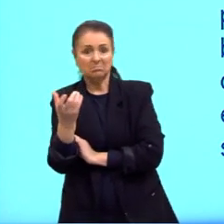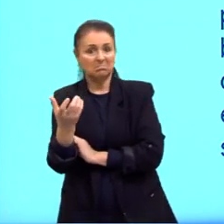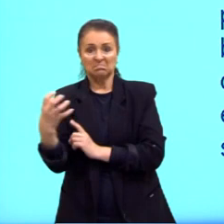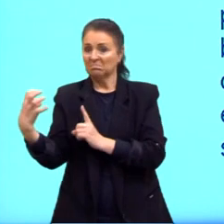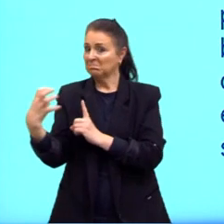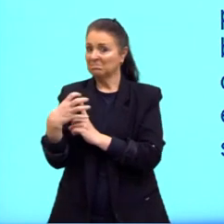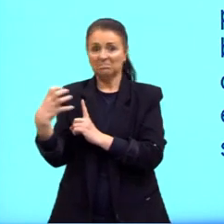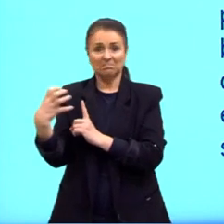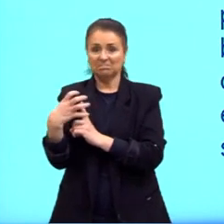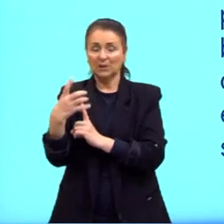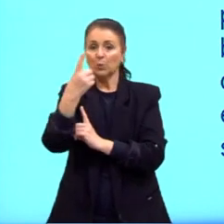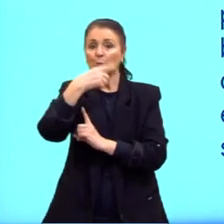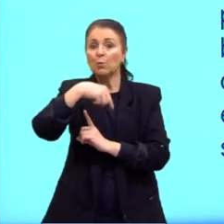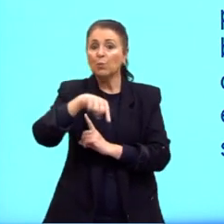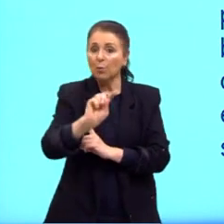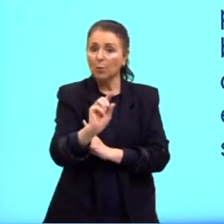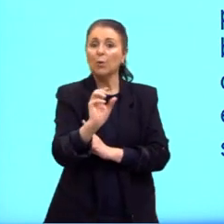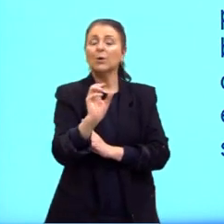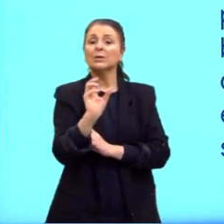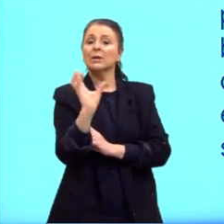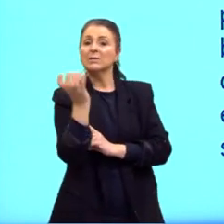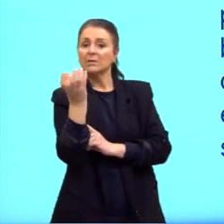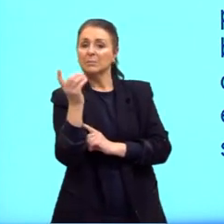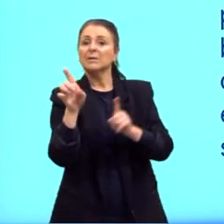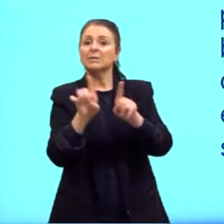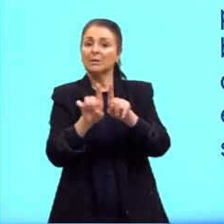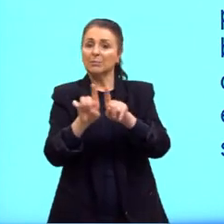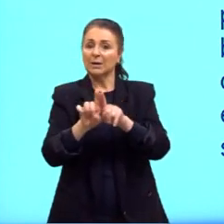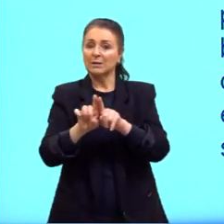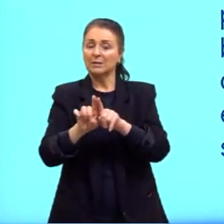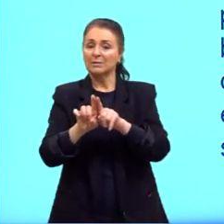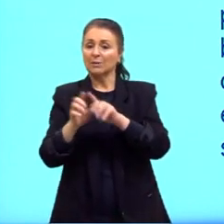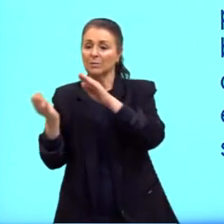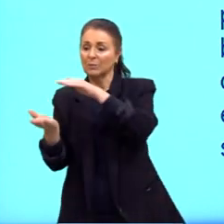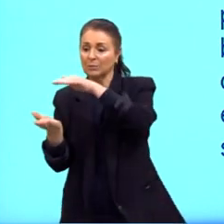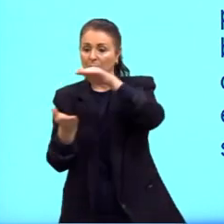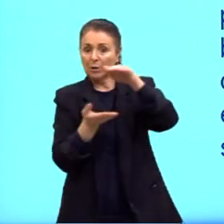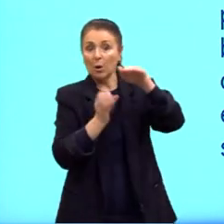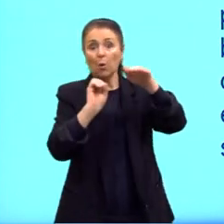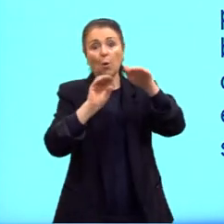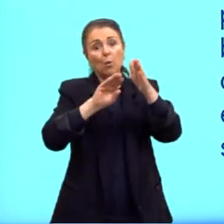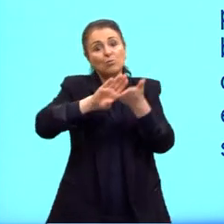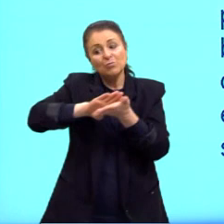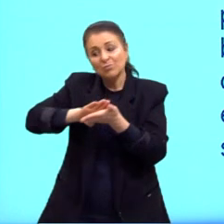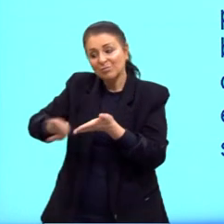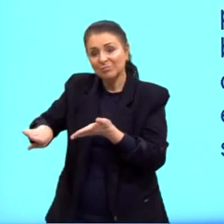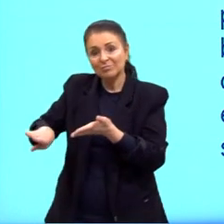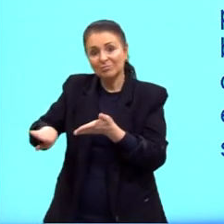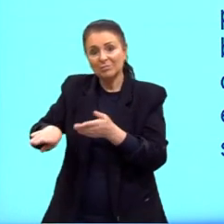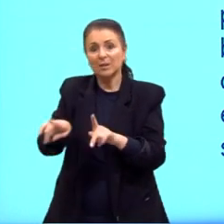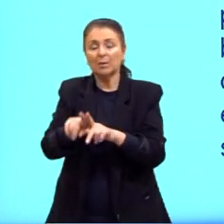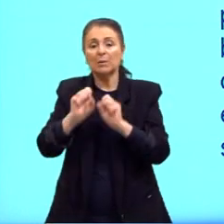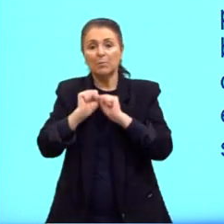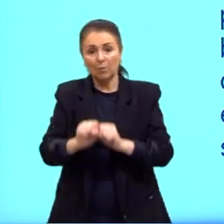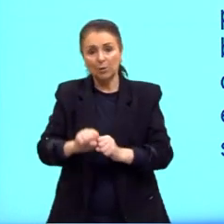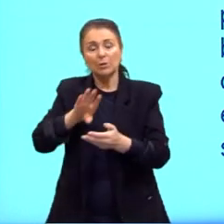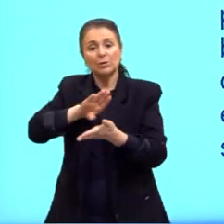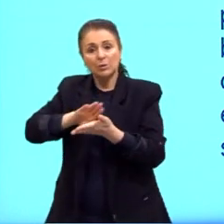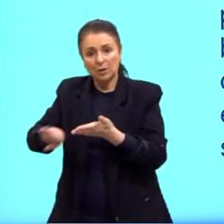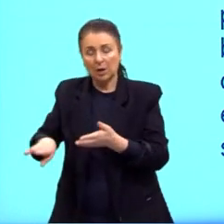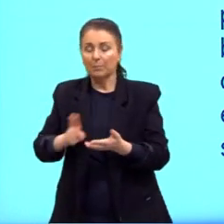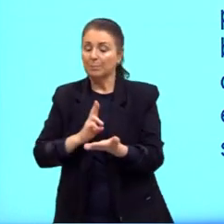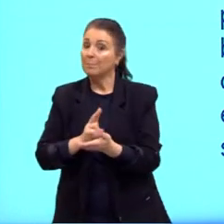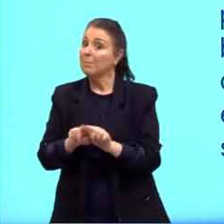outras lâmpadas são ligadas em paralelo ou removidas também pode remover né então lá continua igual